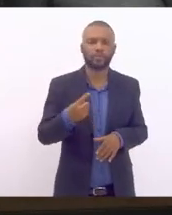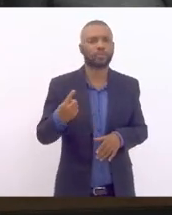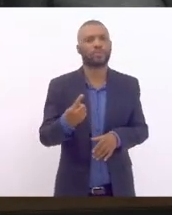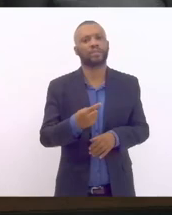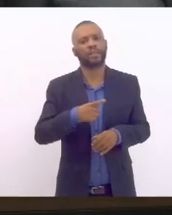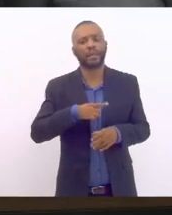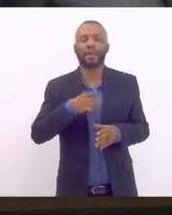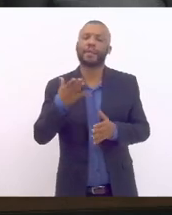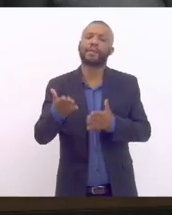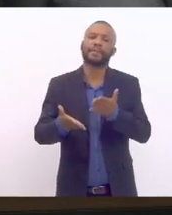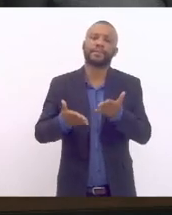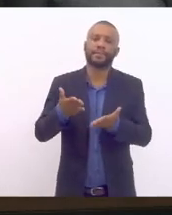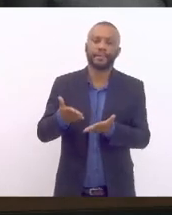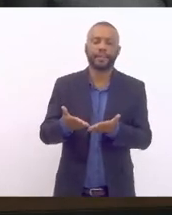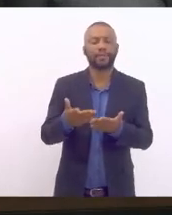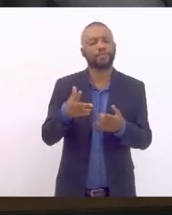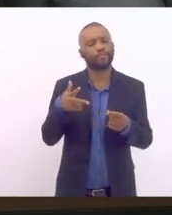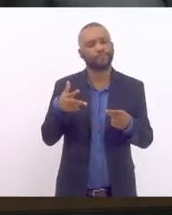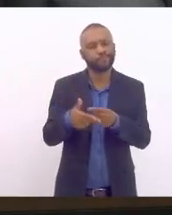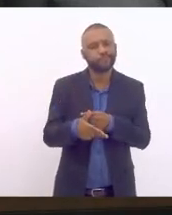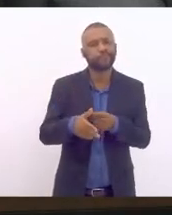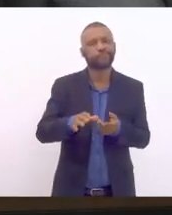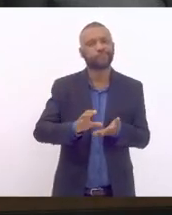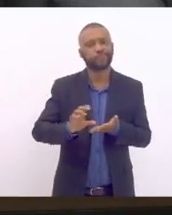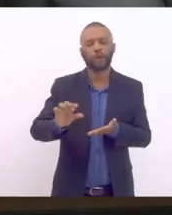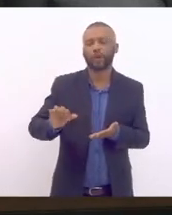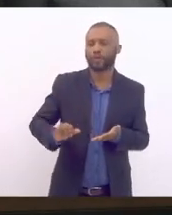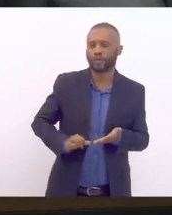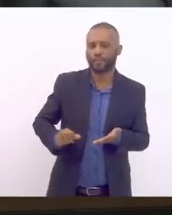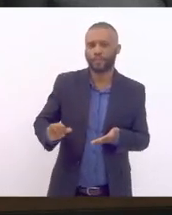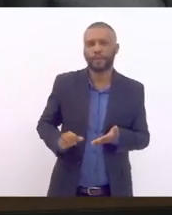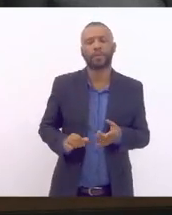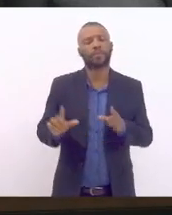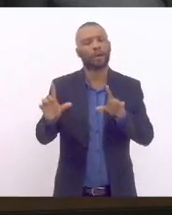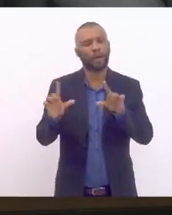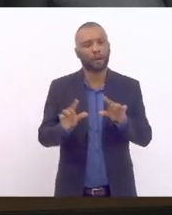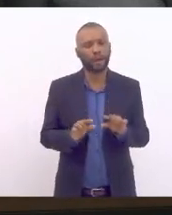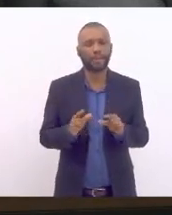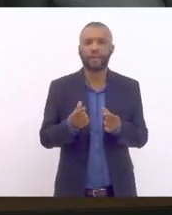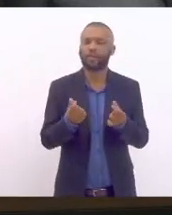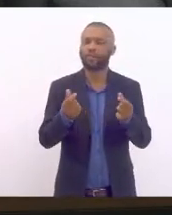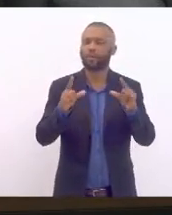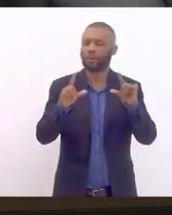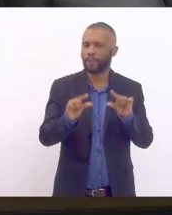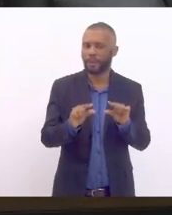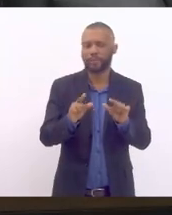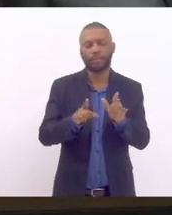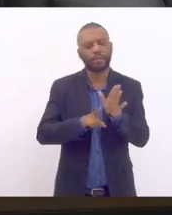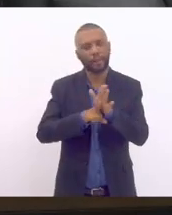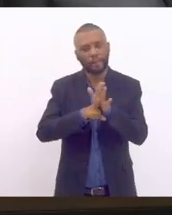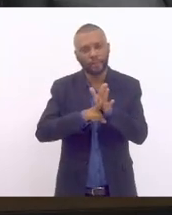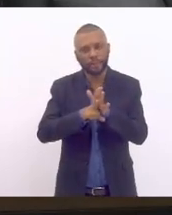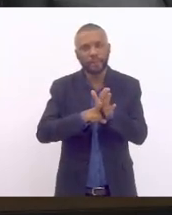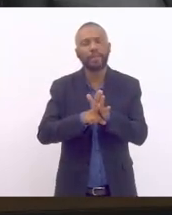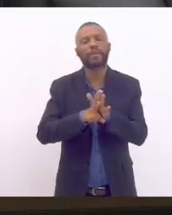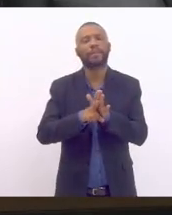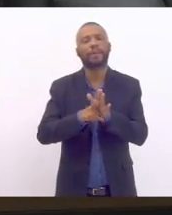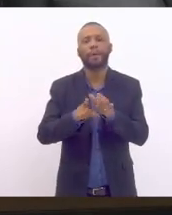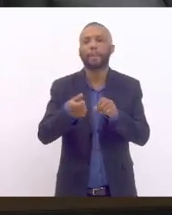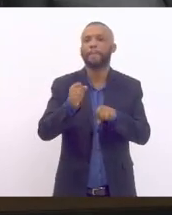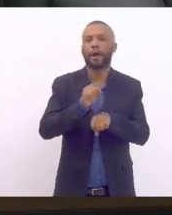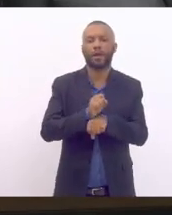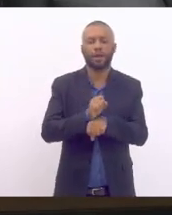é ter que lidar com tantos cortes com tantas dores com essa queda no orçamento com essa queda na pesquisa Na paralisação da